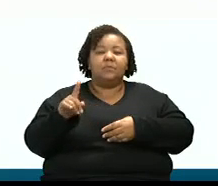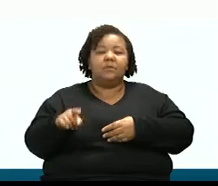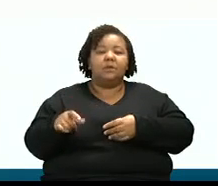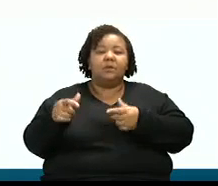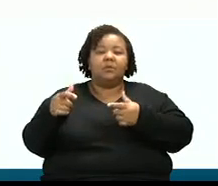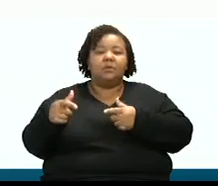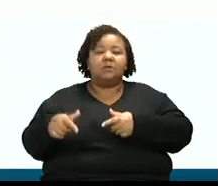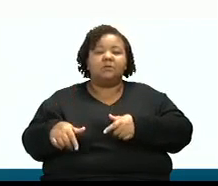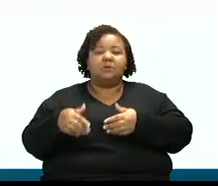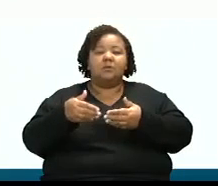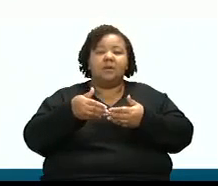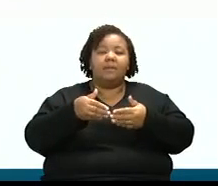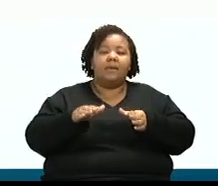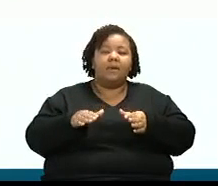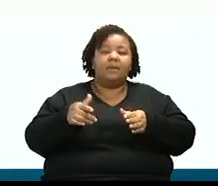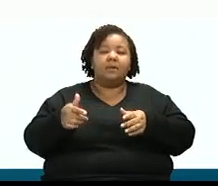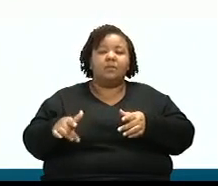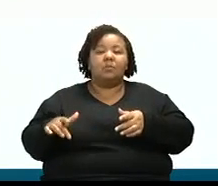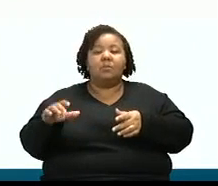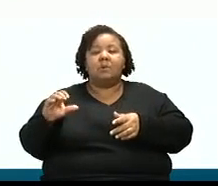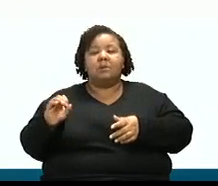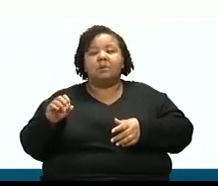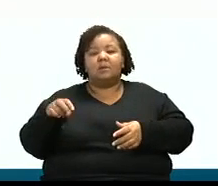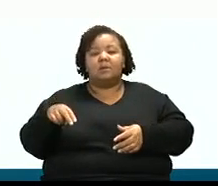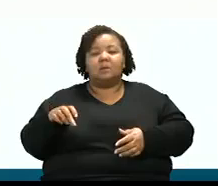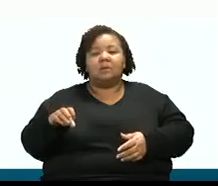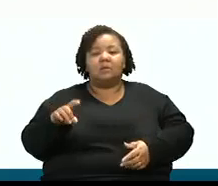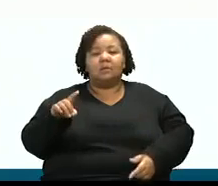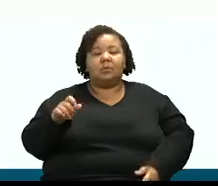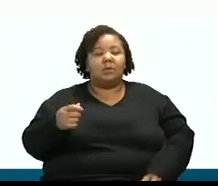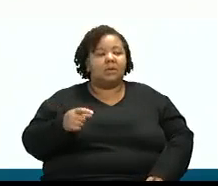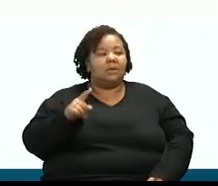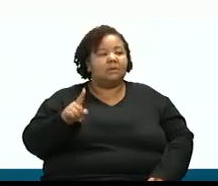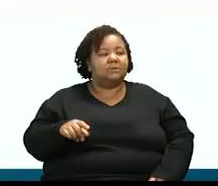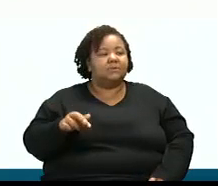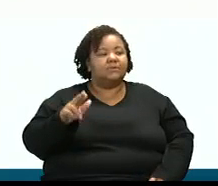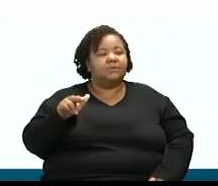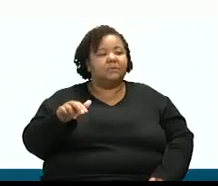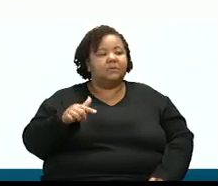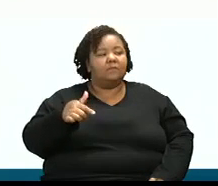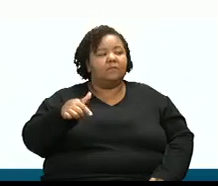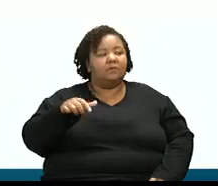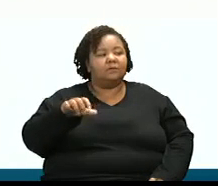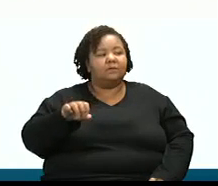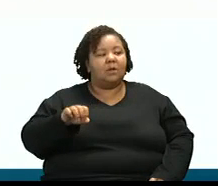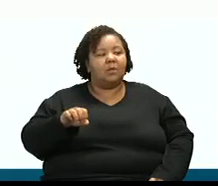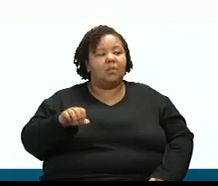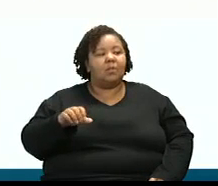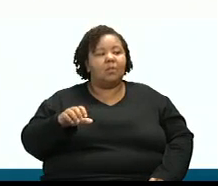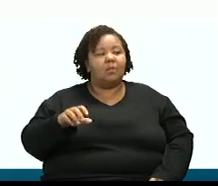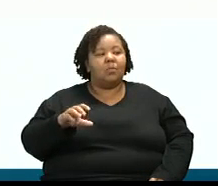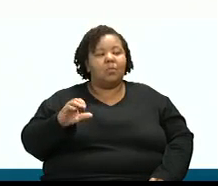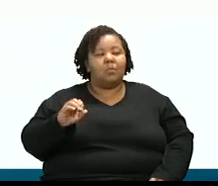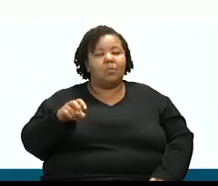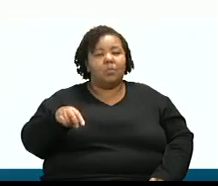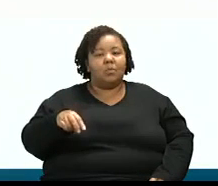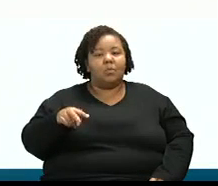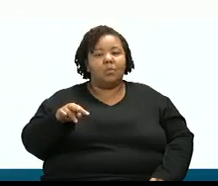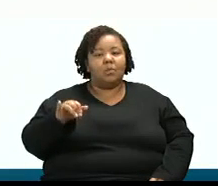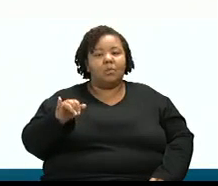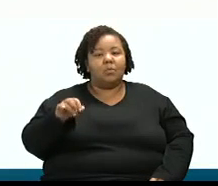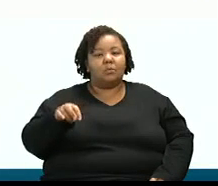região aberta, uma região conexa, as funções componentes são contínuas, então eu tenho